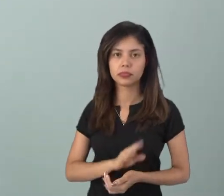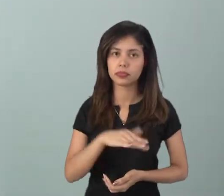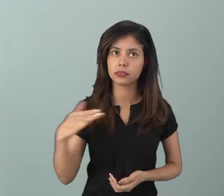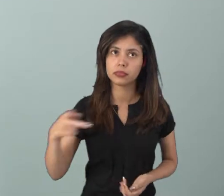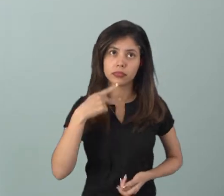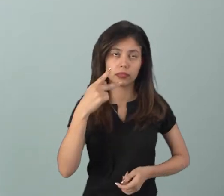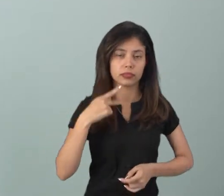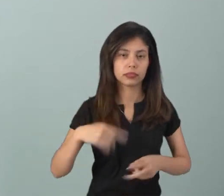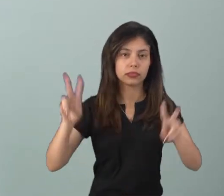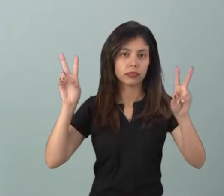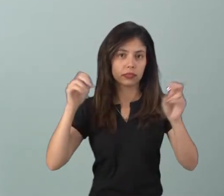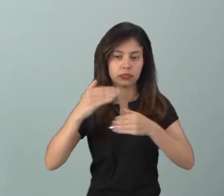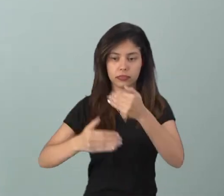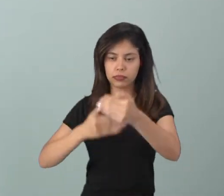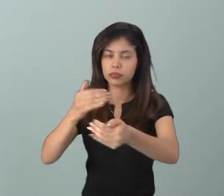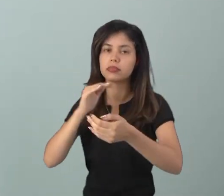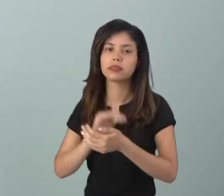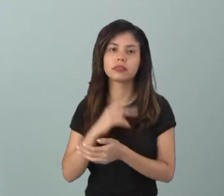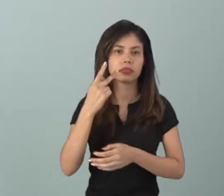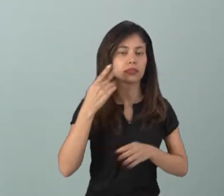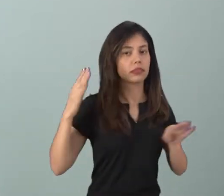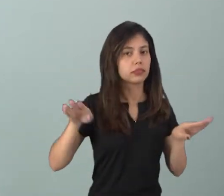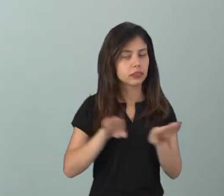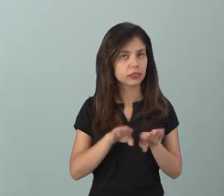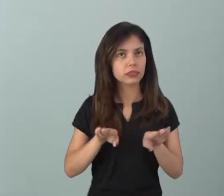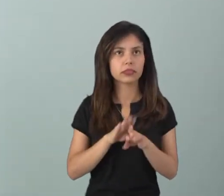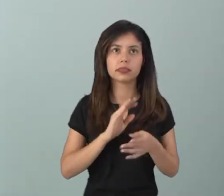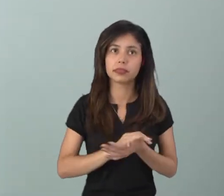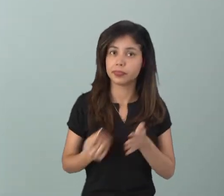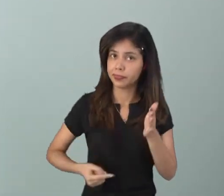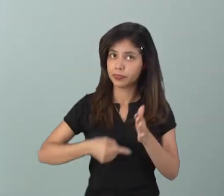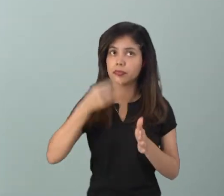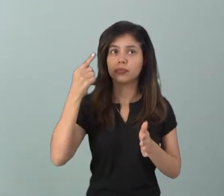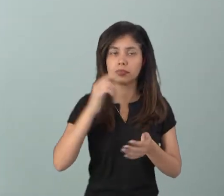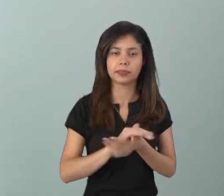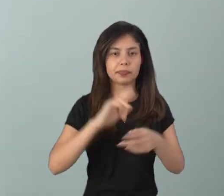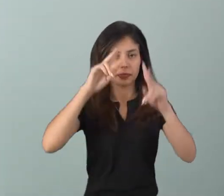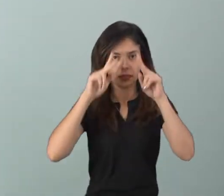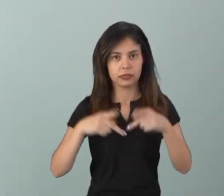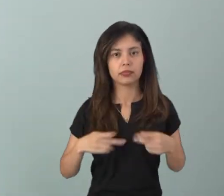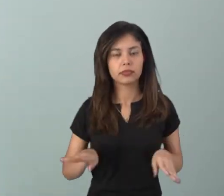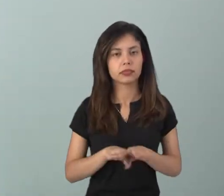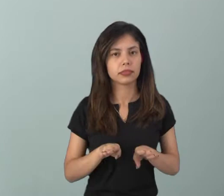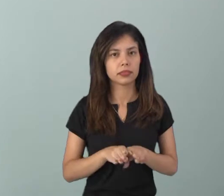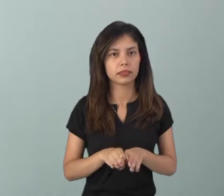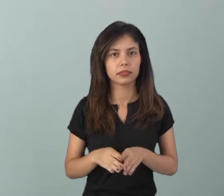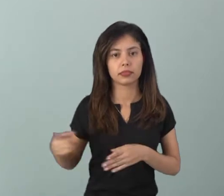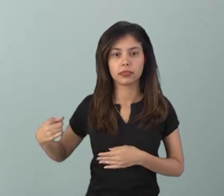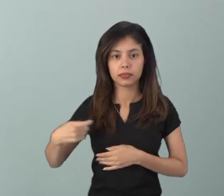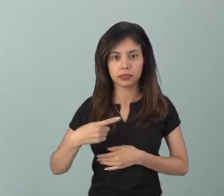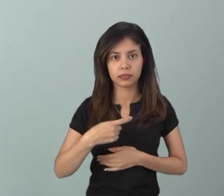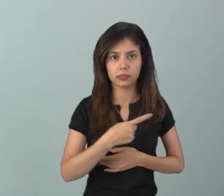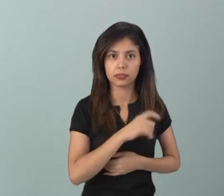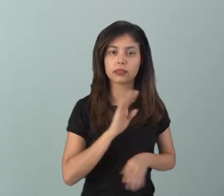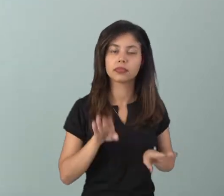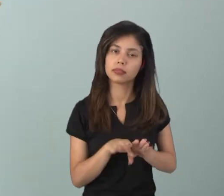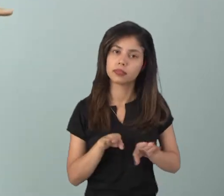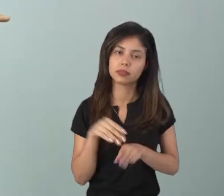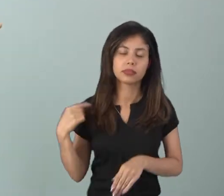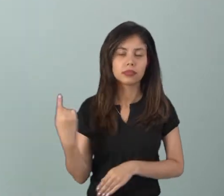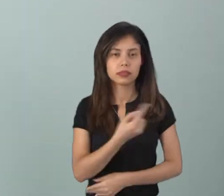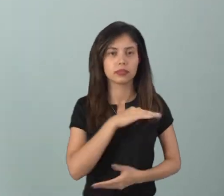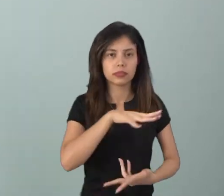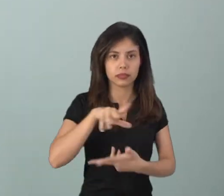gente fala das teorias evolucionistas, a gente fala também dos primeiros seres vivos, das primeiras bactérias que começaram a habitar o nosso